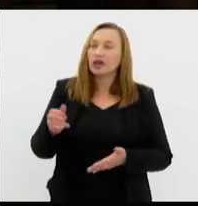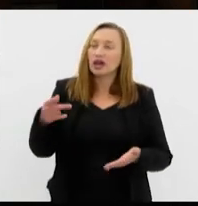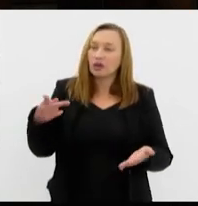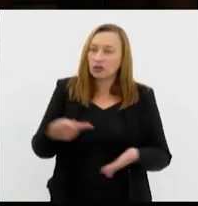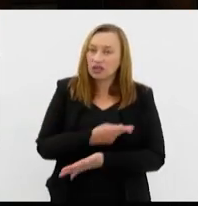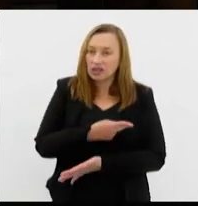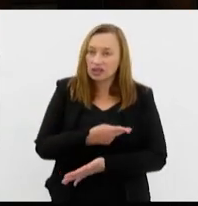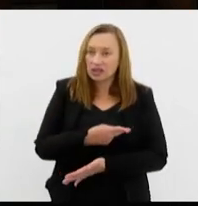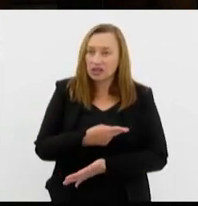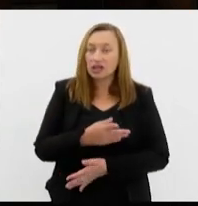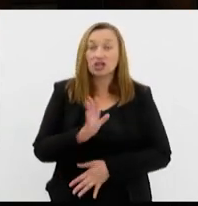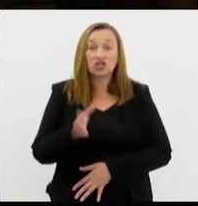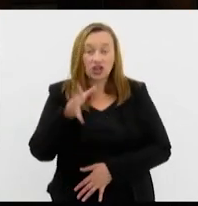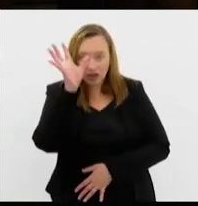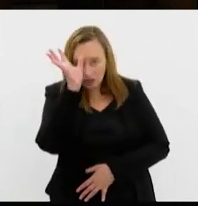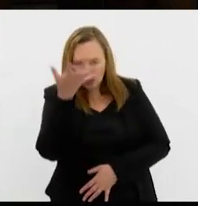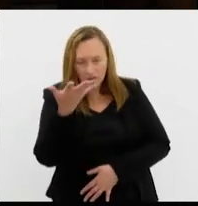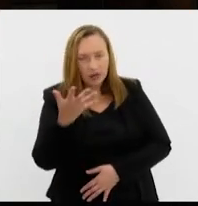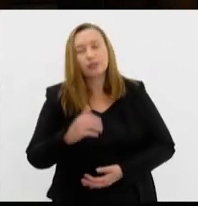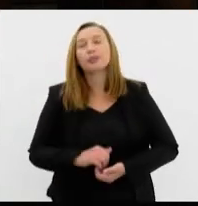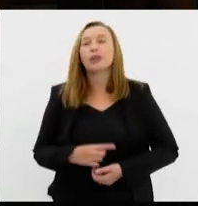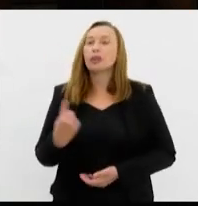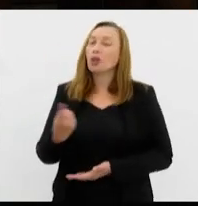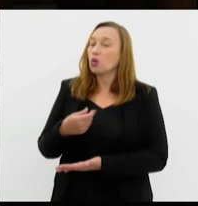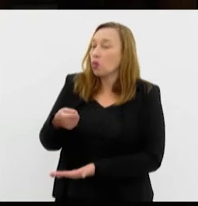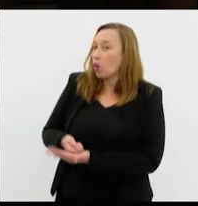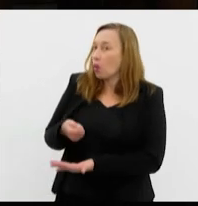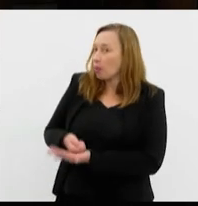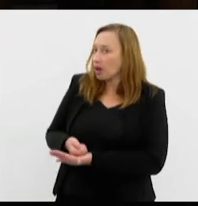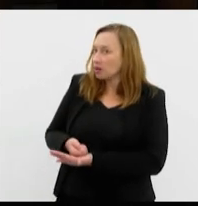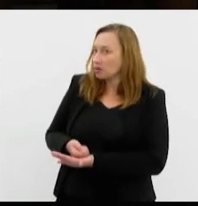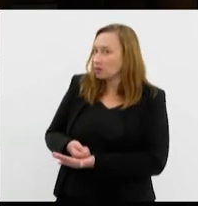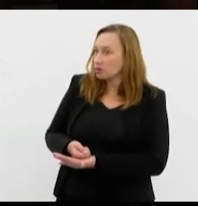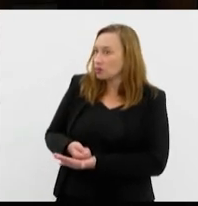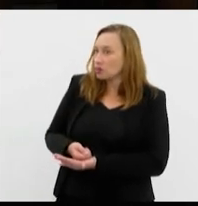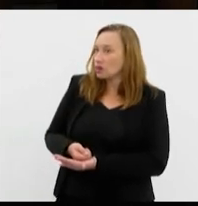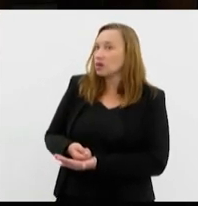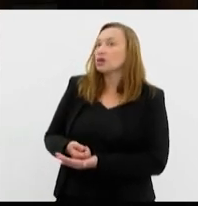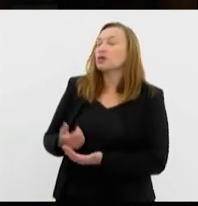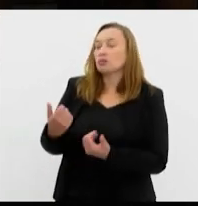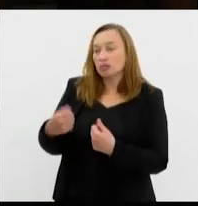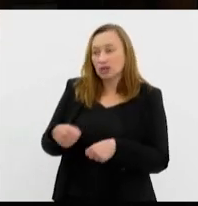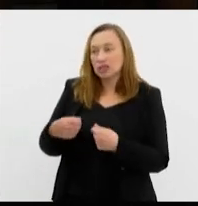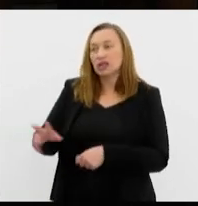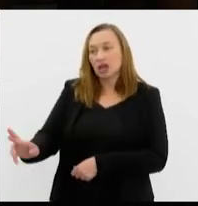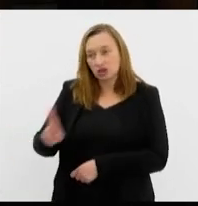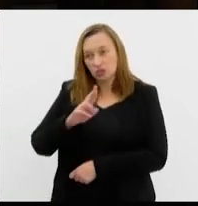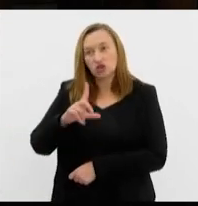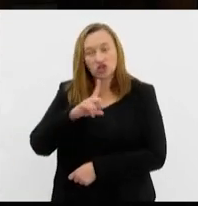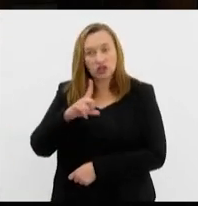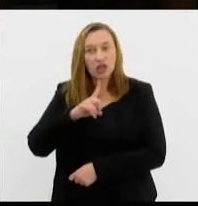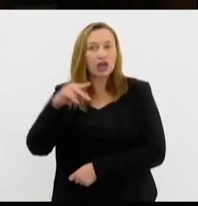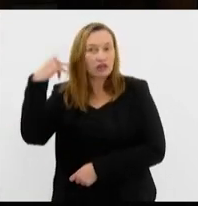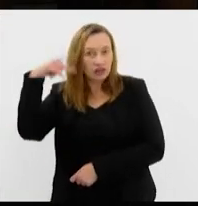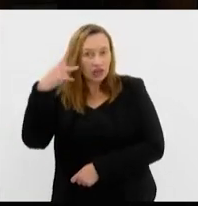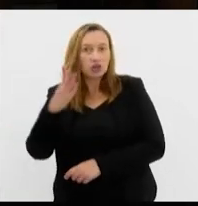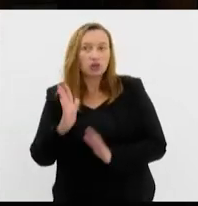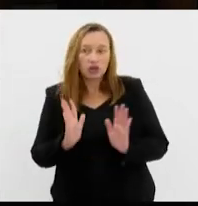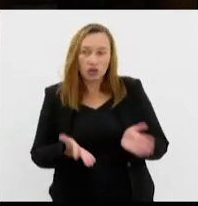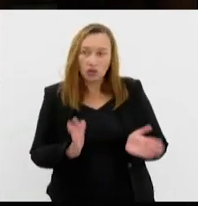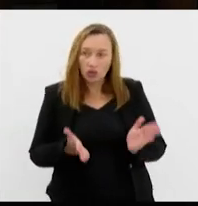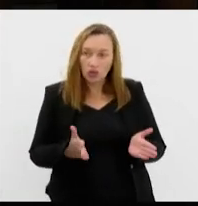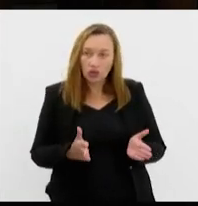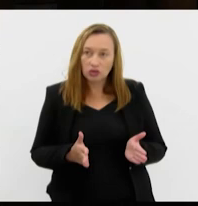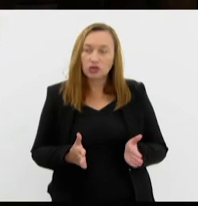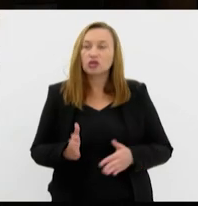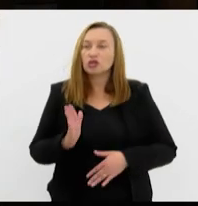resolvido. De modo que a gente cobra, mas tem que também que ser grato. A vereadora hoje deve ter